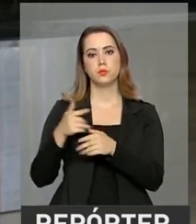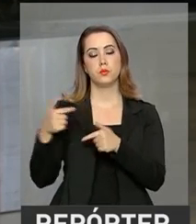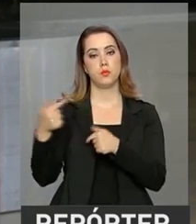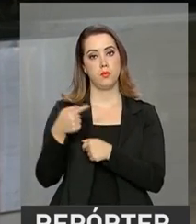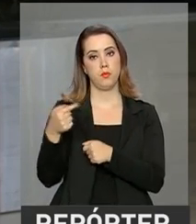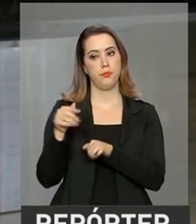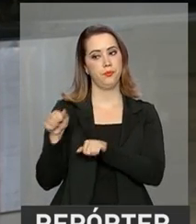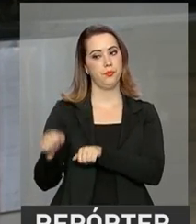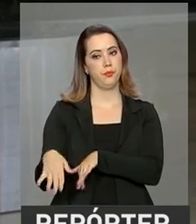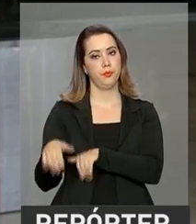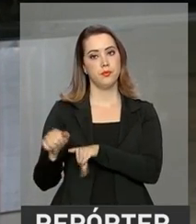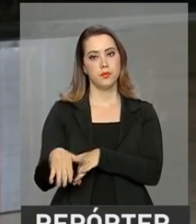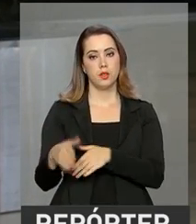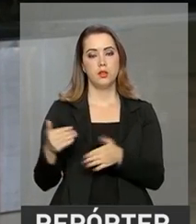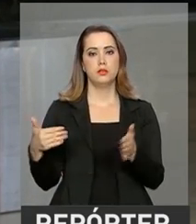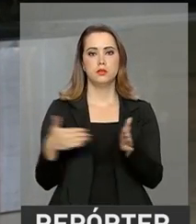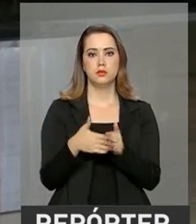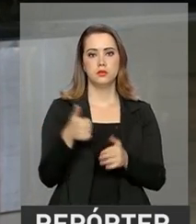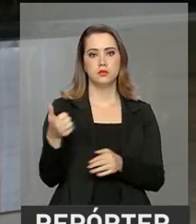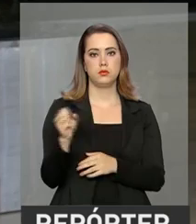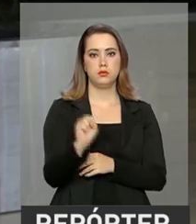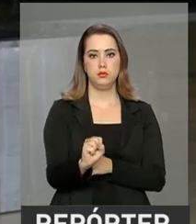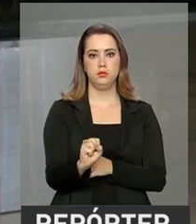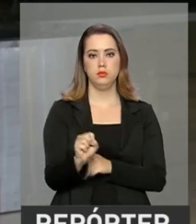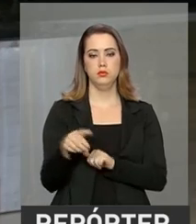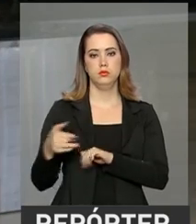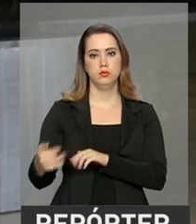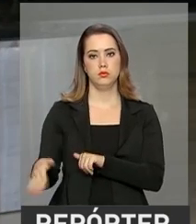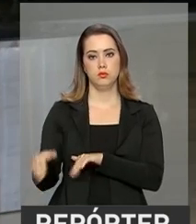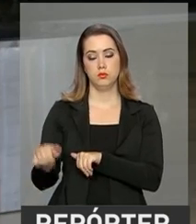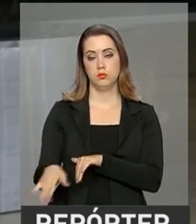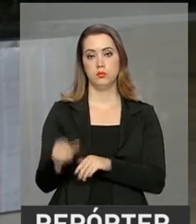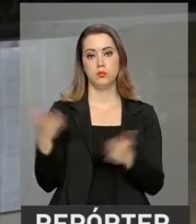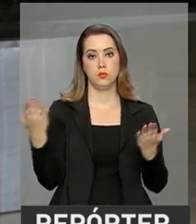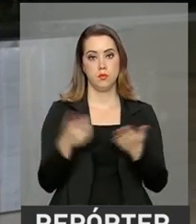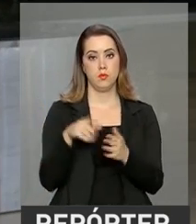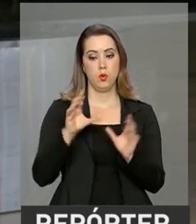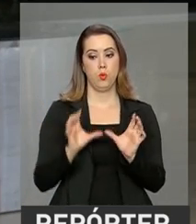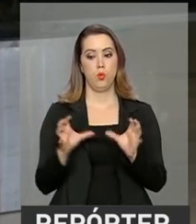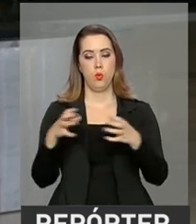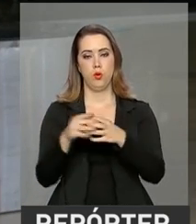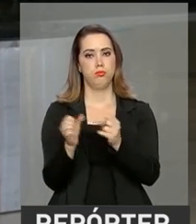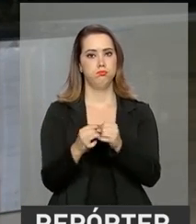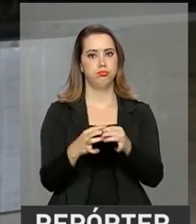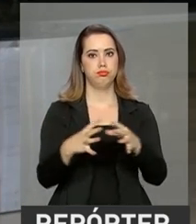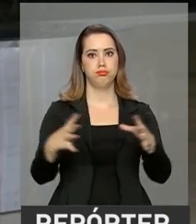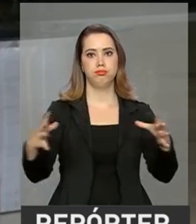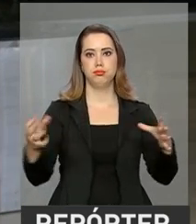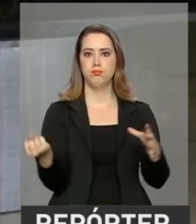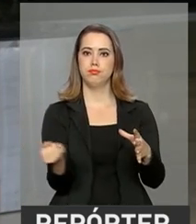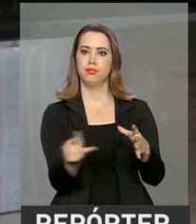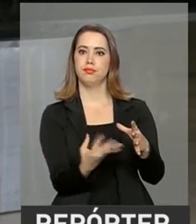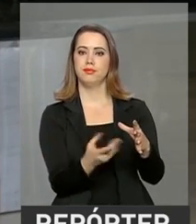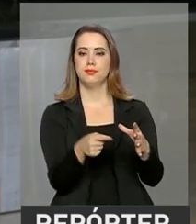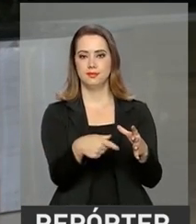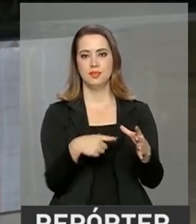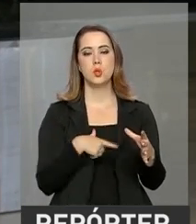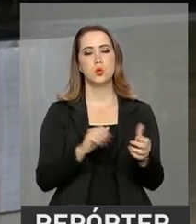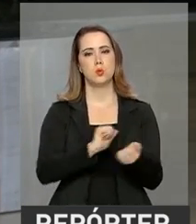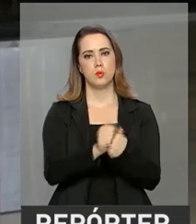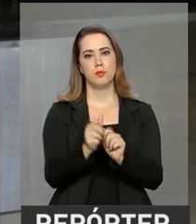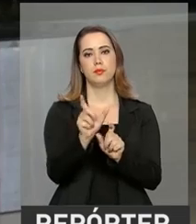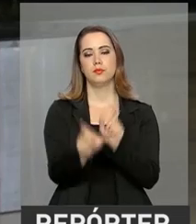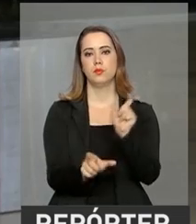o dia 18 Esta é a maior delegação brasileira nos jogos paralímpicos e o Brasil tem uma meta ousada fe